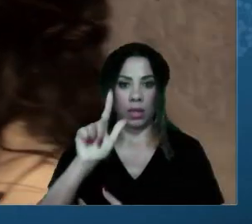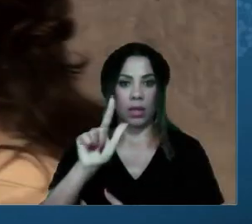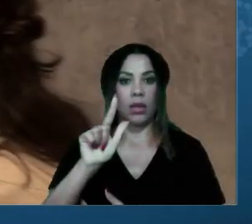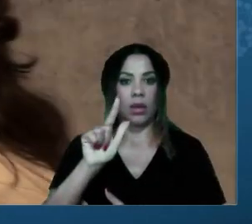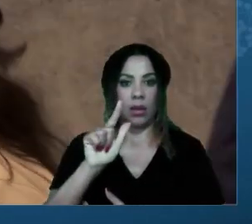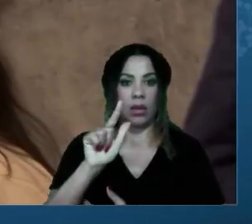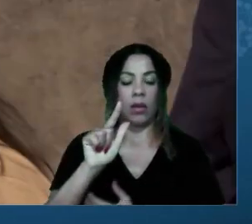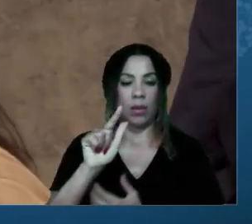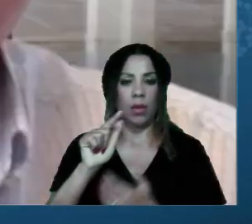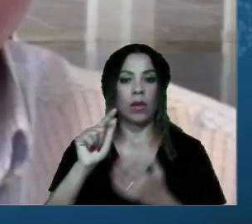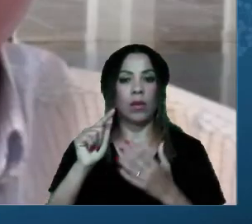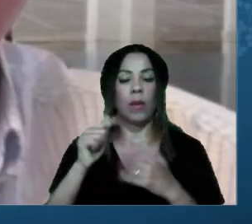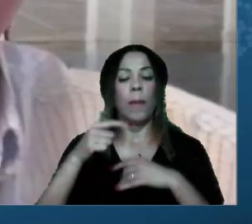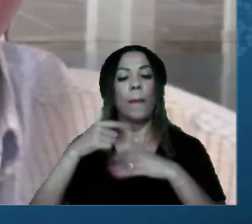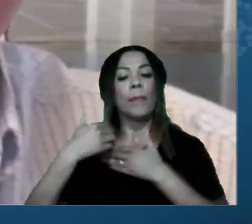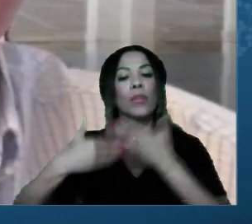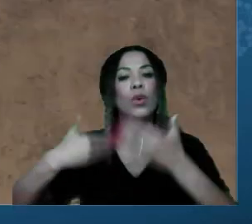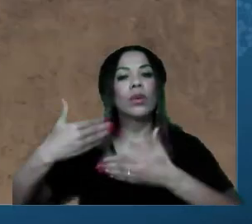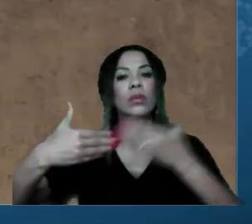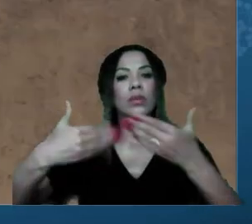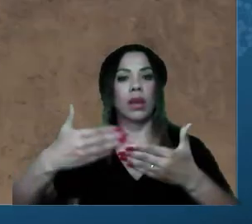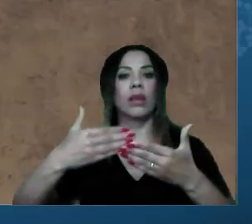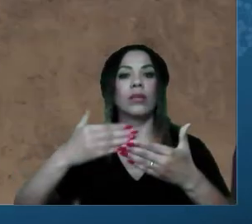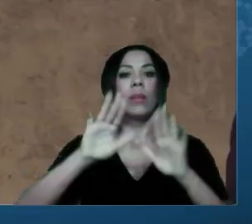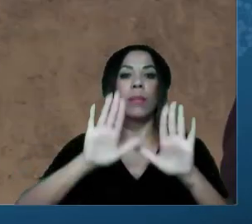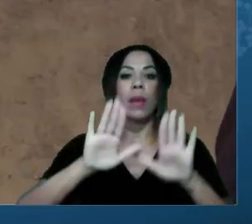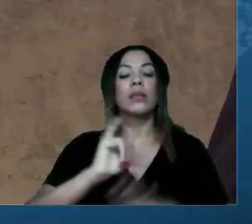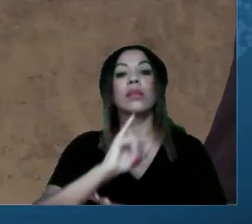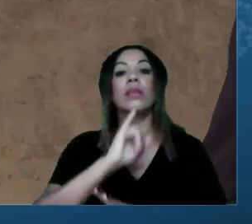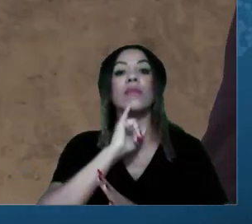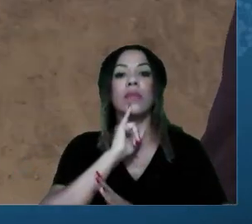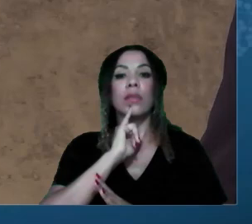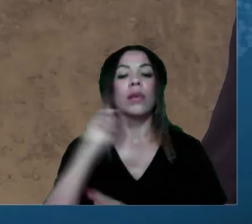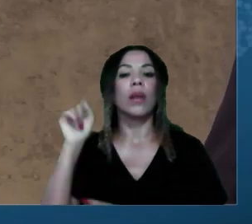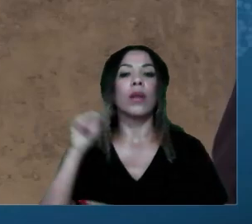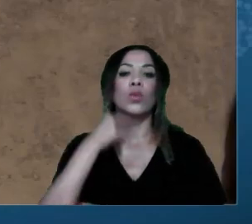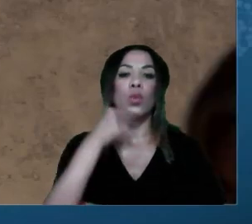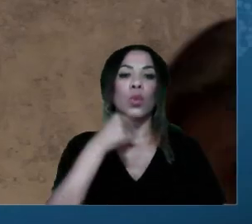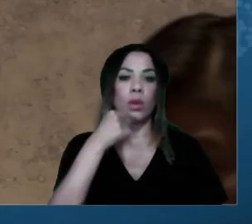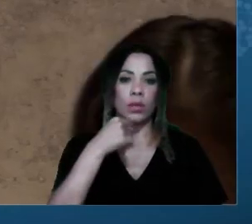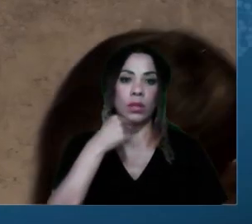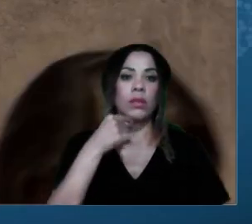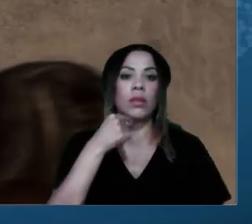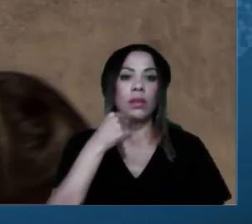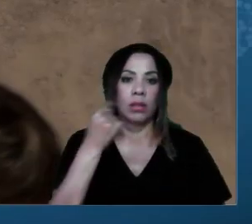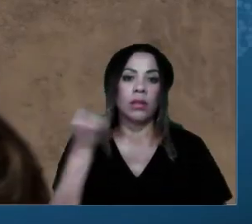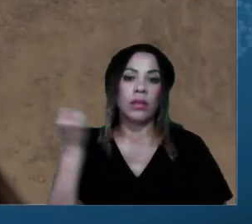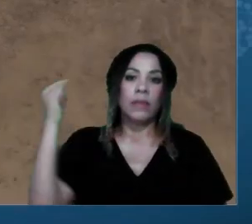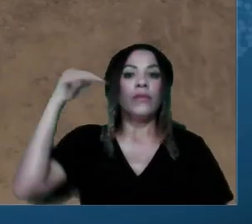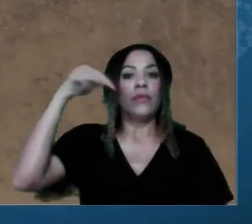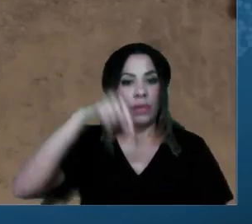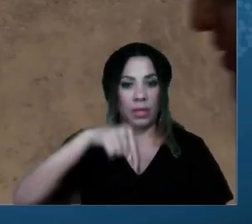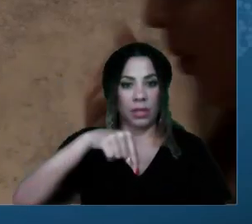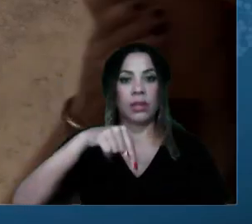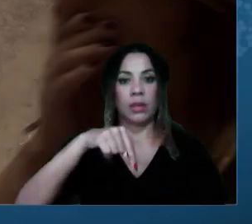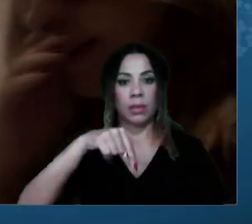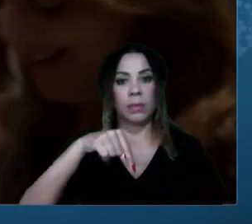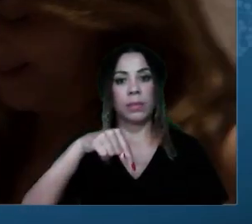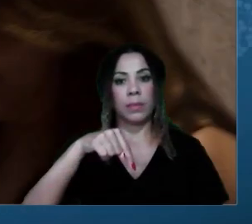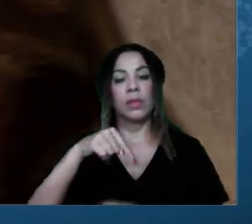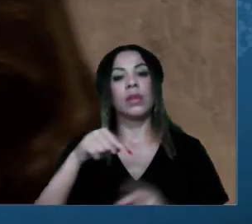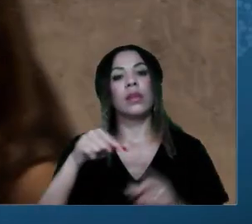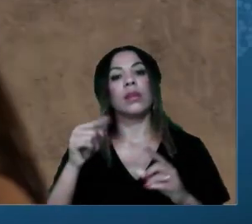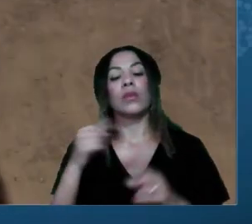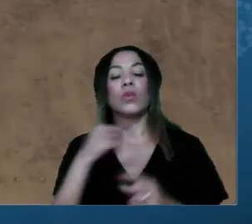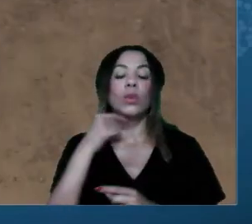durante todo esse processo, mas que infelizmente não conseguiu vir e participar de